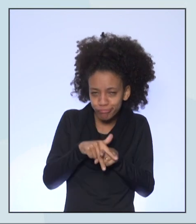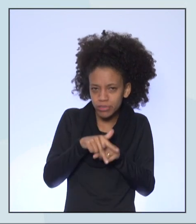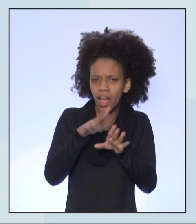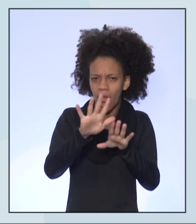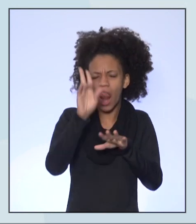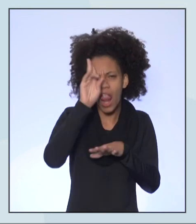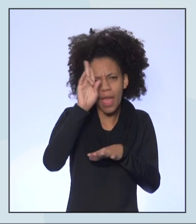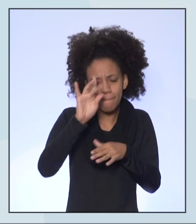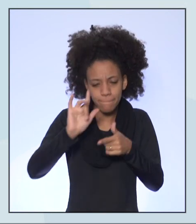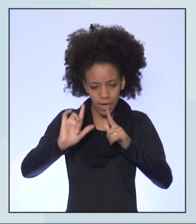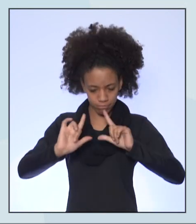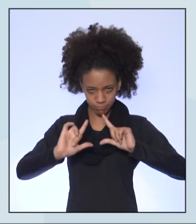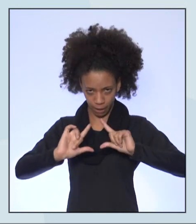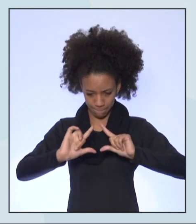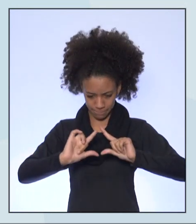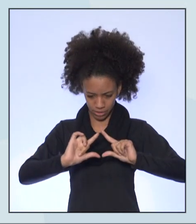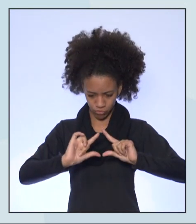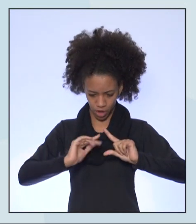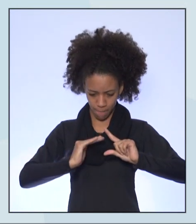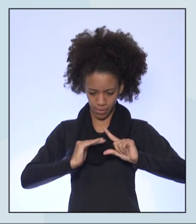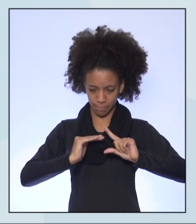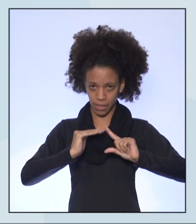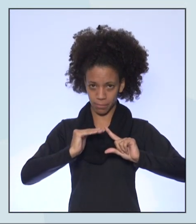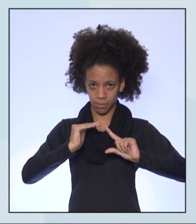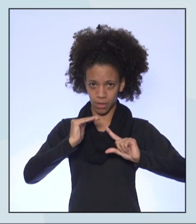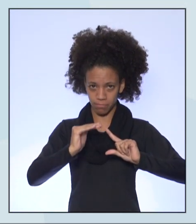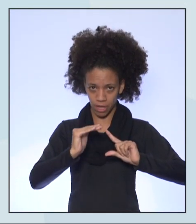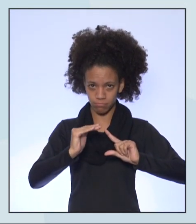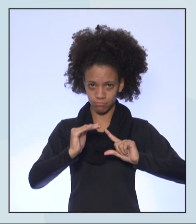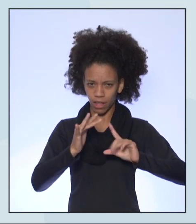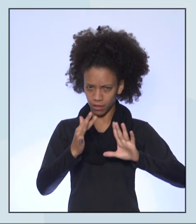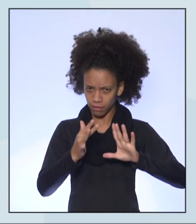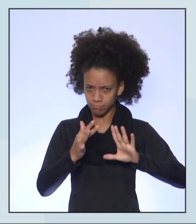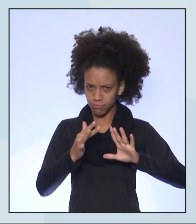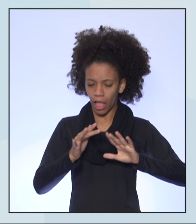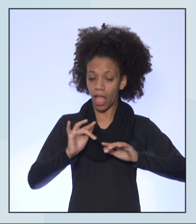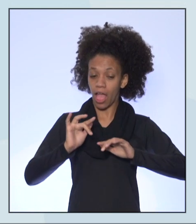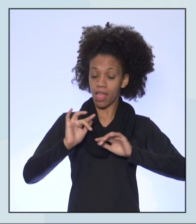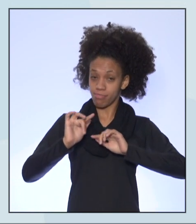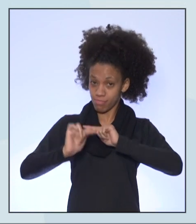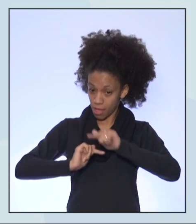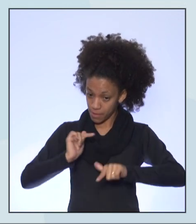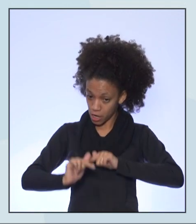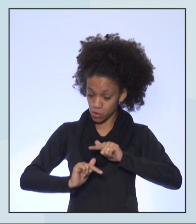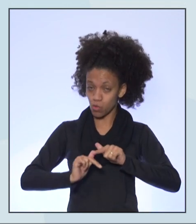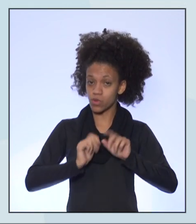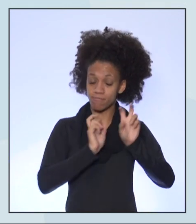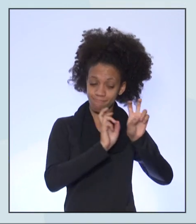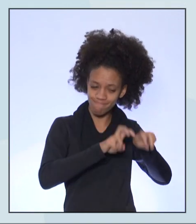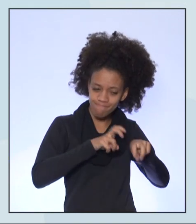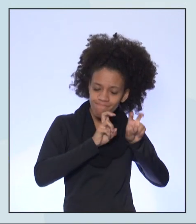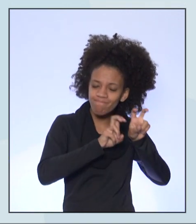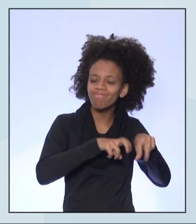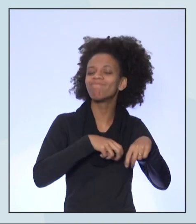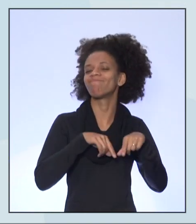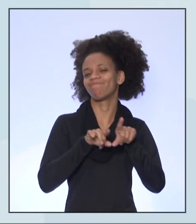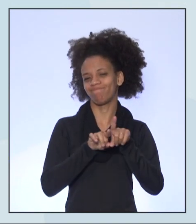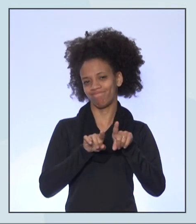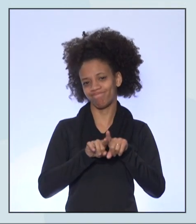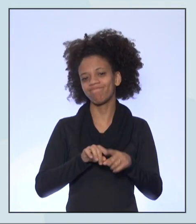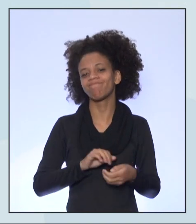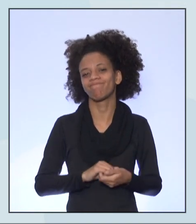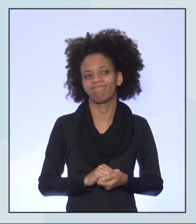pirâmide? Lembra que são os trabalhadores? Isso mesmo, os trabalhadores e camponeses.